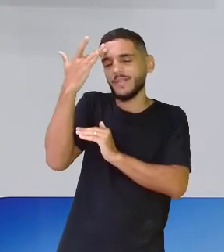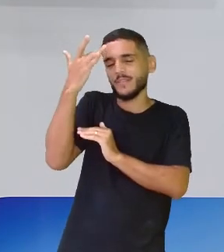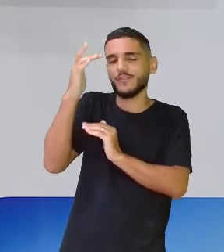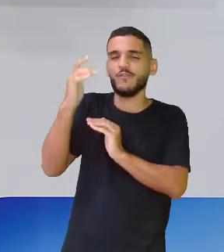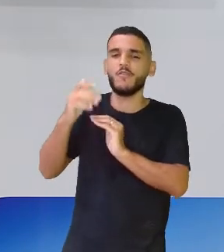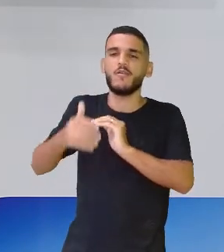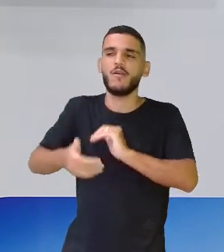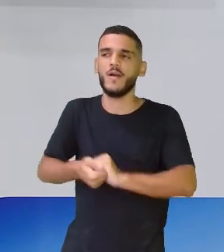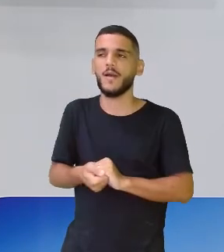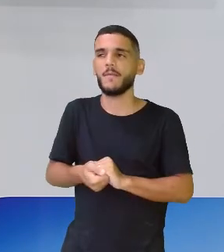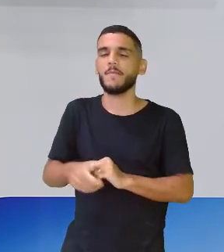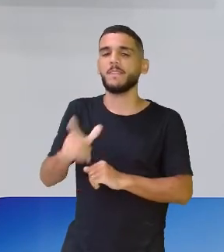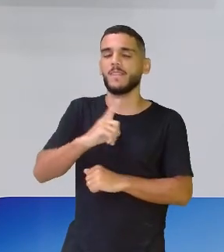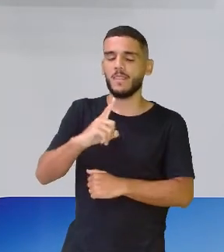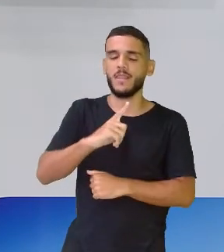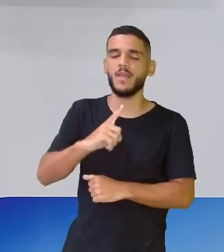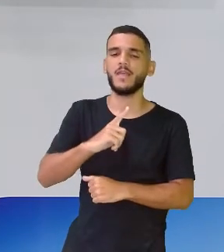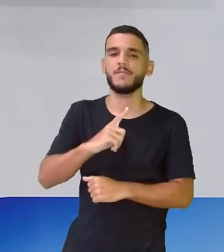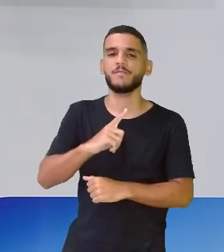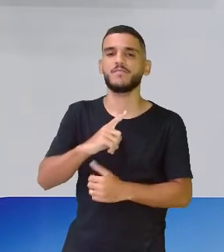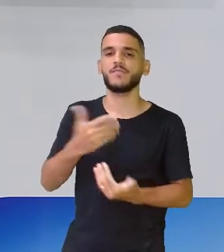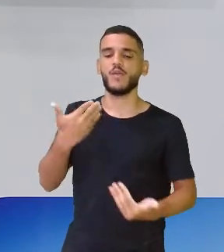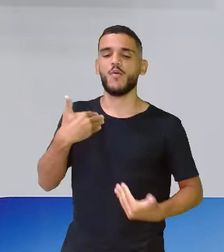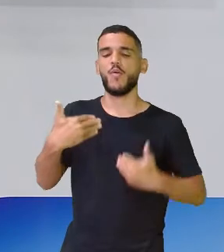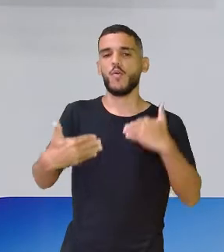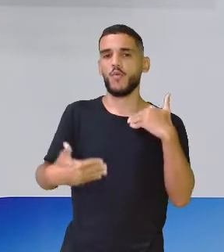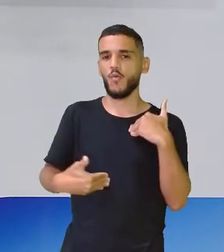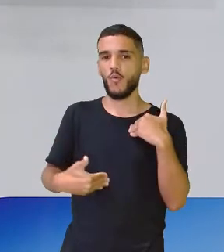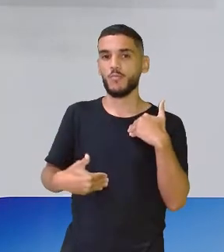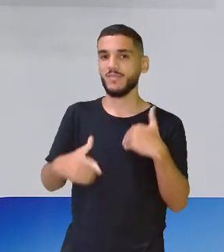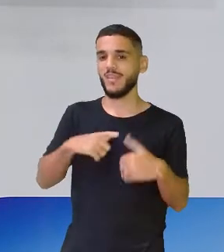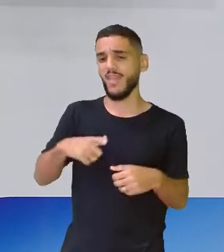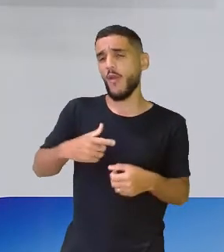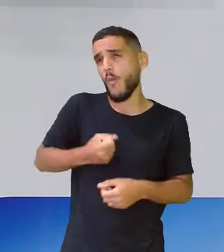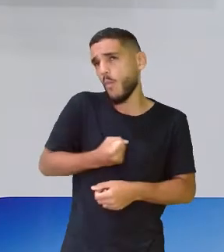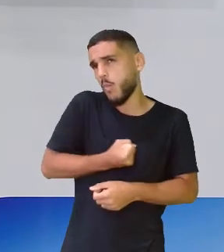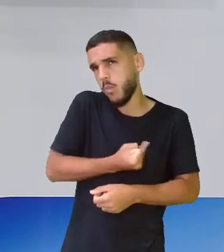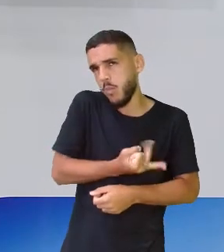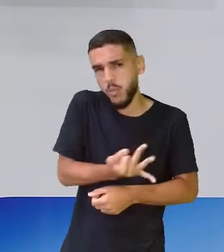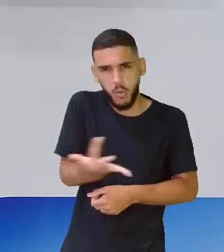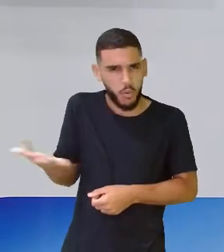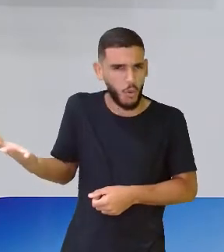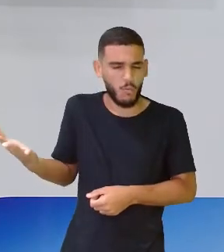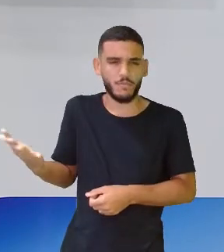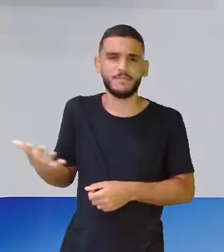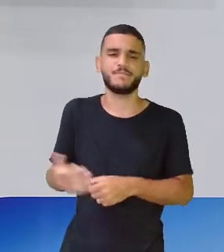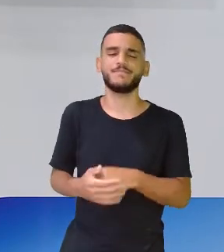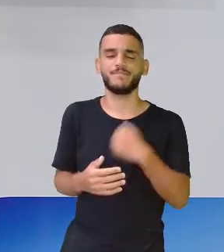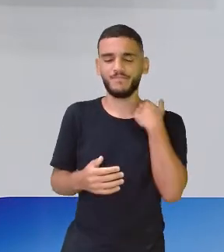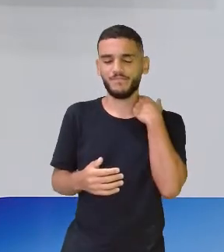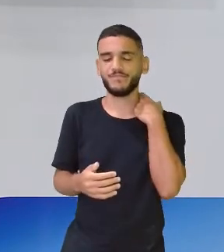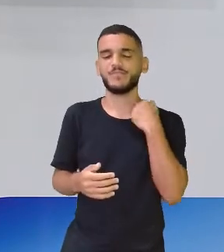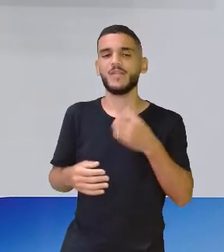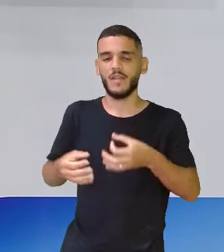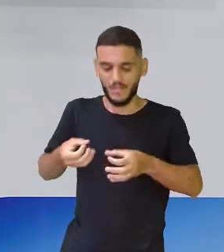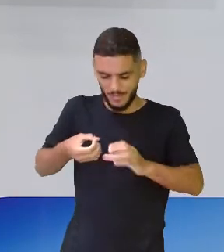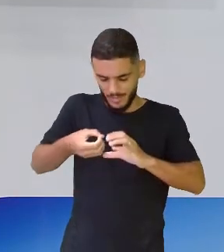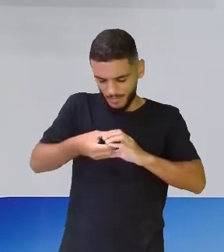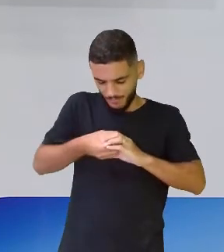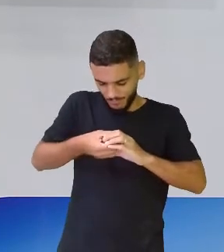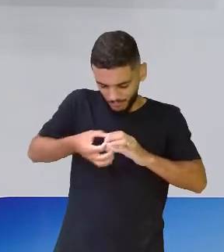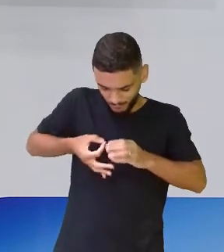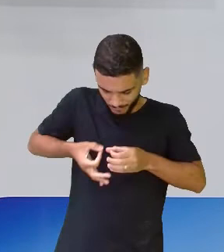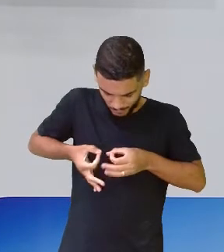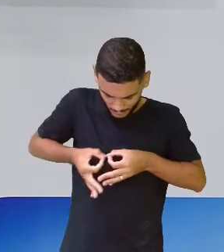dos vírus, tem. No nosso corpo, então, tem milhares de células. E da união, da junção dessas células